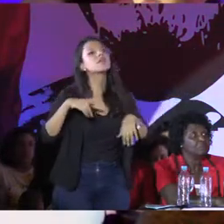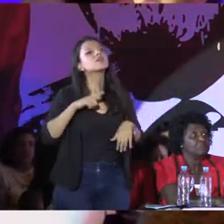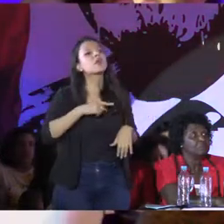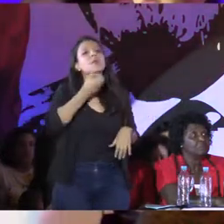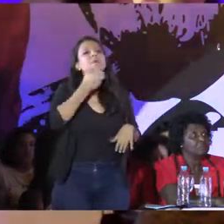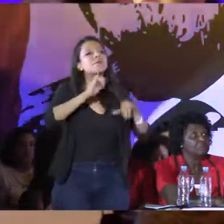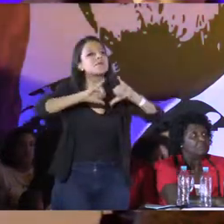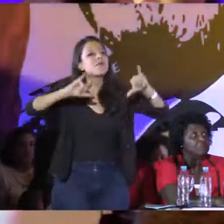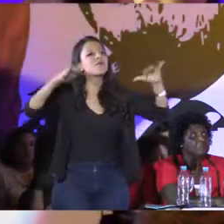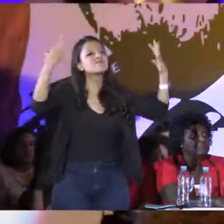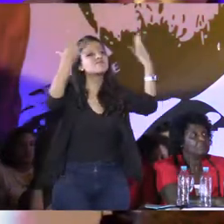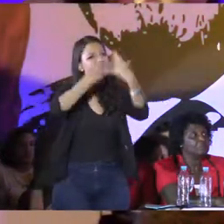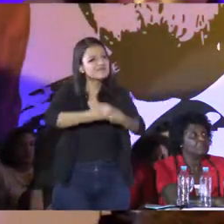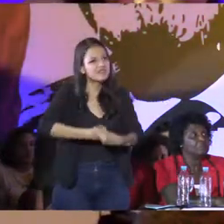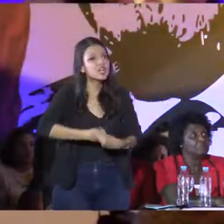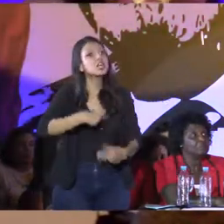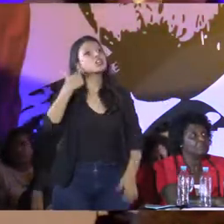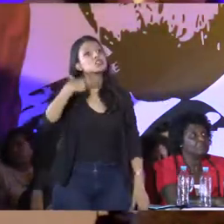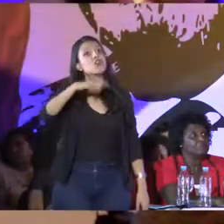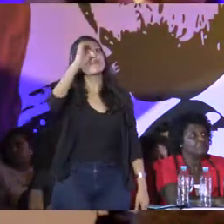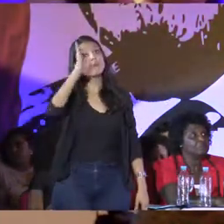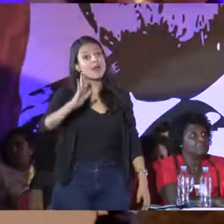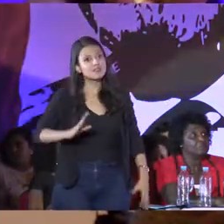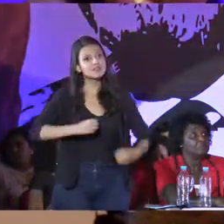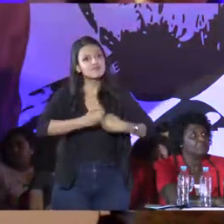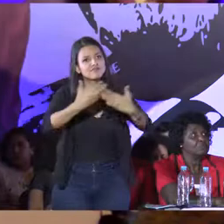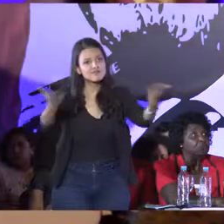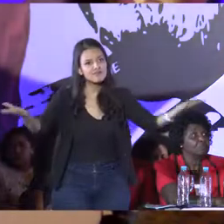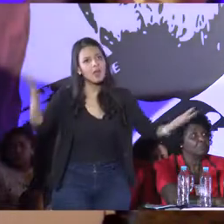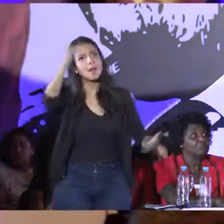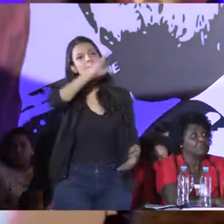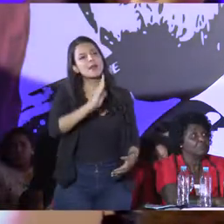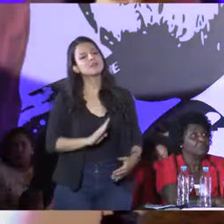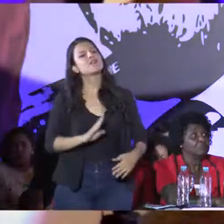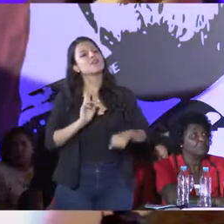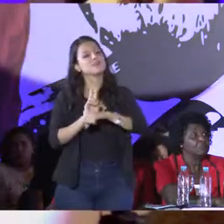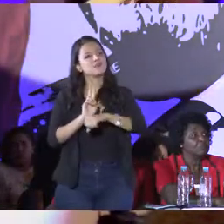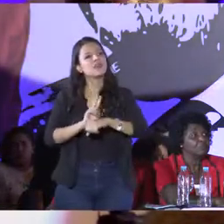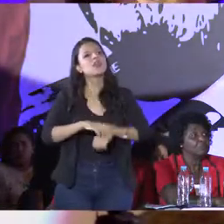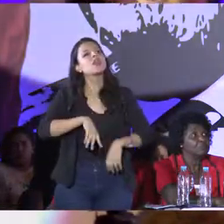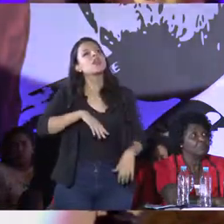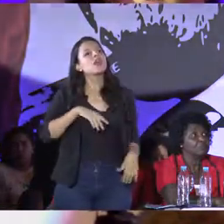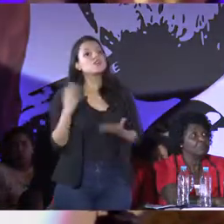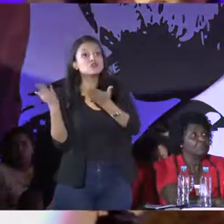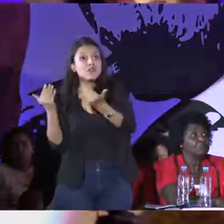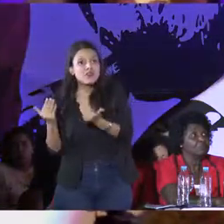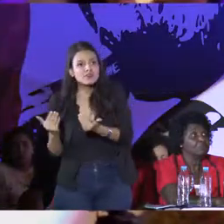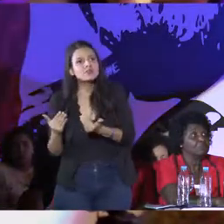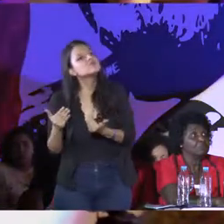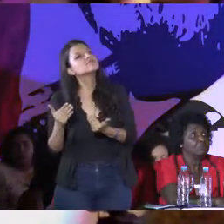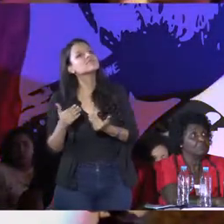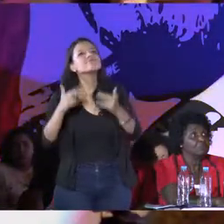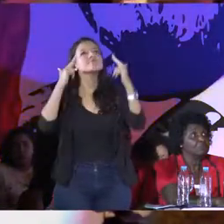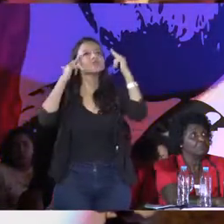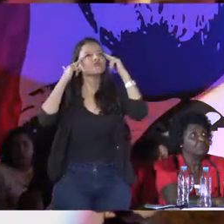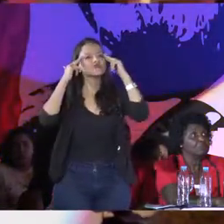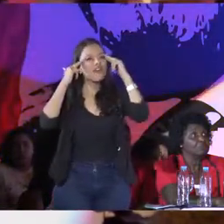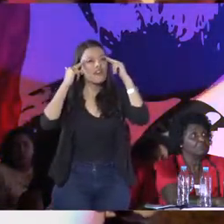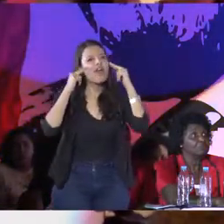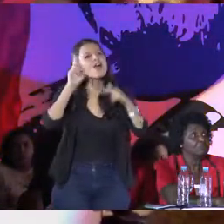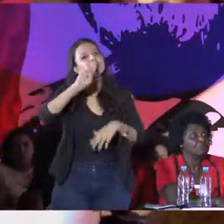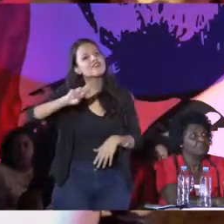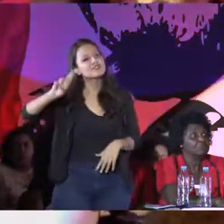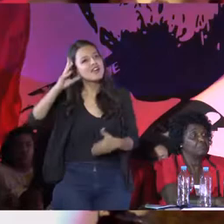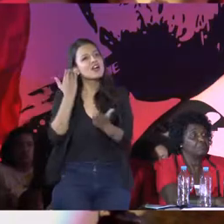e construir, devolver o Brasil para os brasileiros, devolver o direito da juventude sonhar em ter uma universidade,